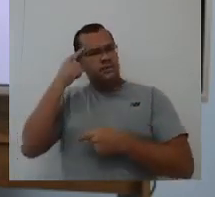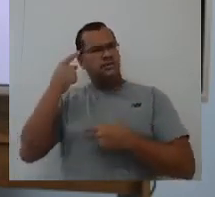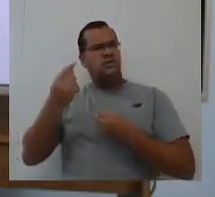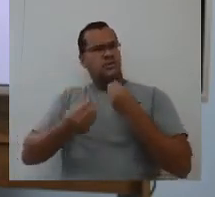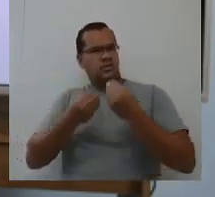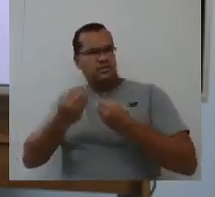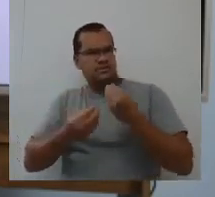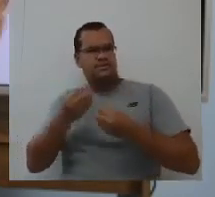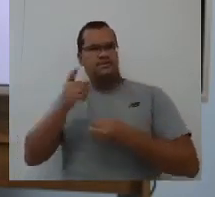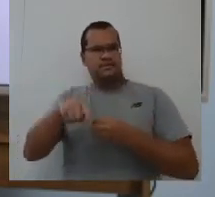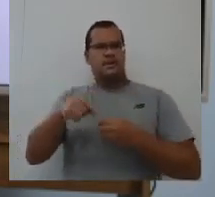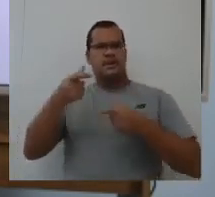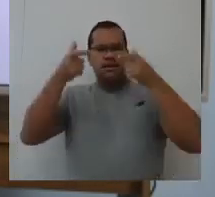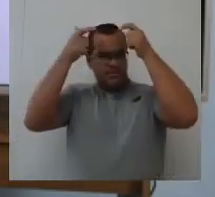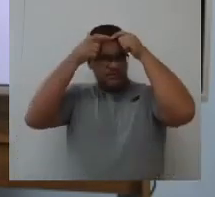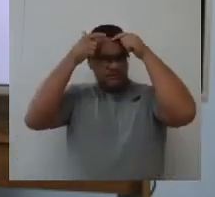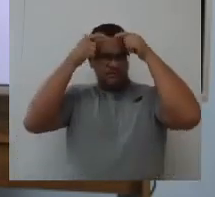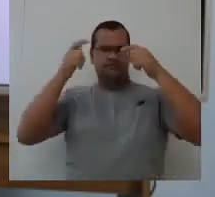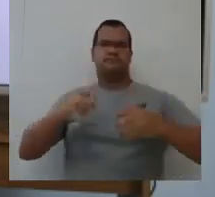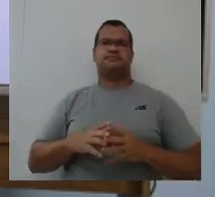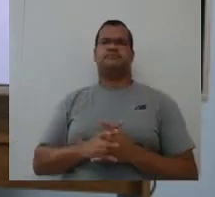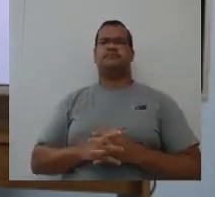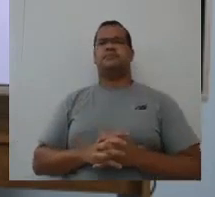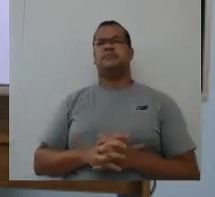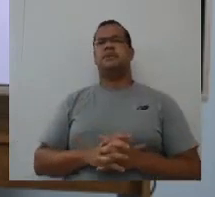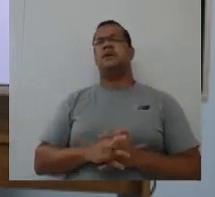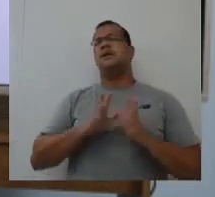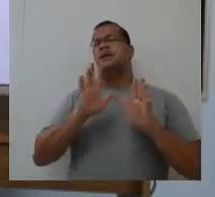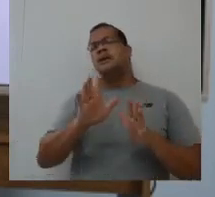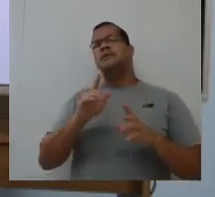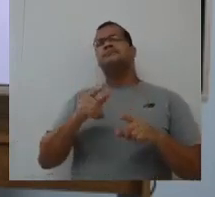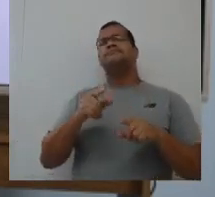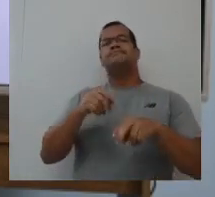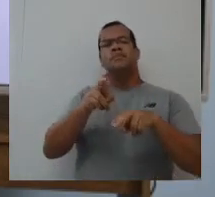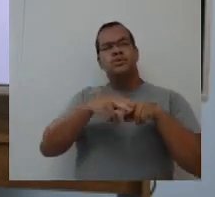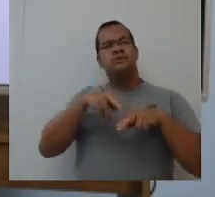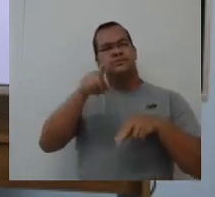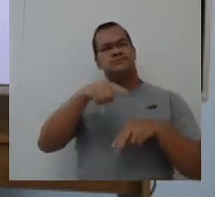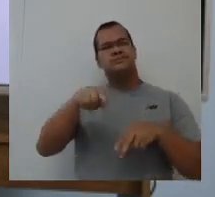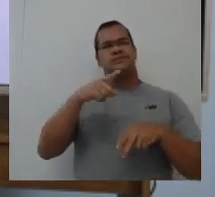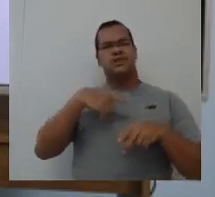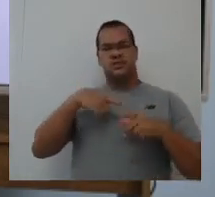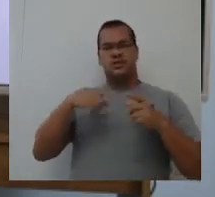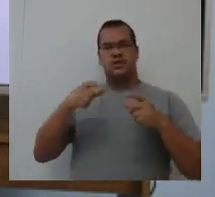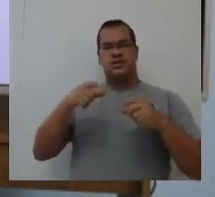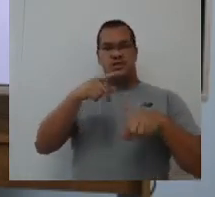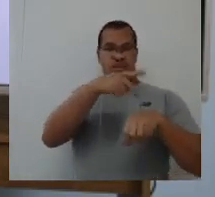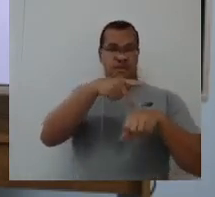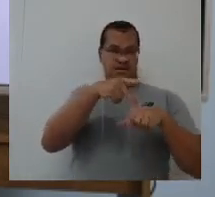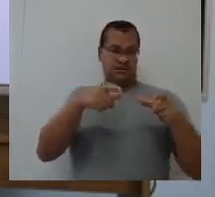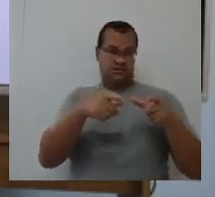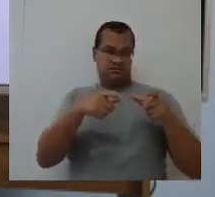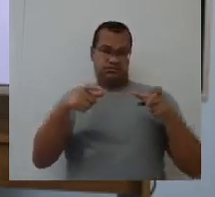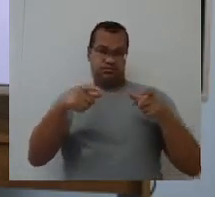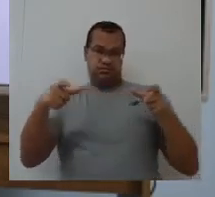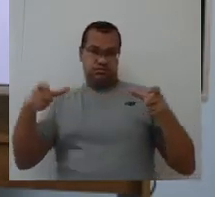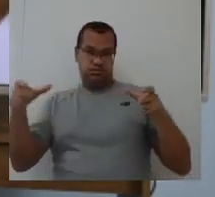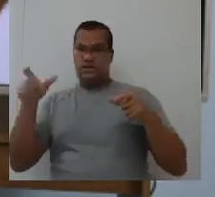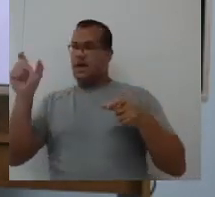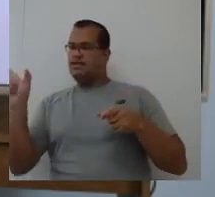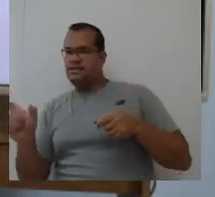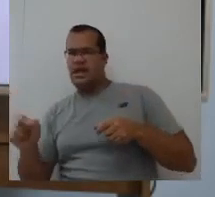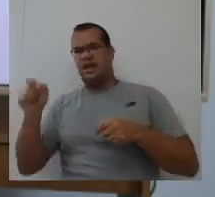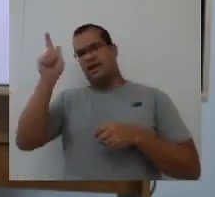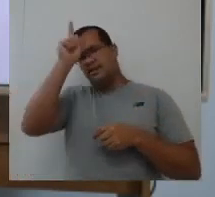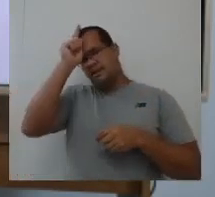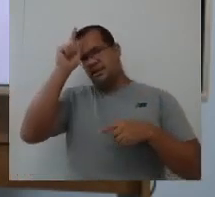falei anteriormente, imperialista, né, de expansão. Então, a expansão territorial e unificação da Itália e Alemanha foram outros elementos